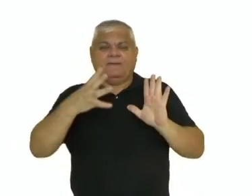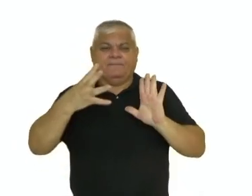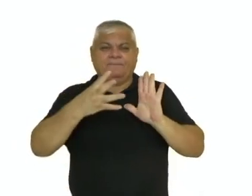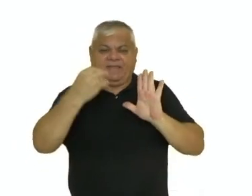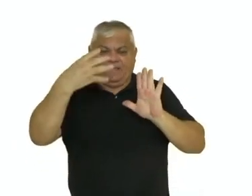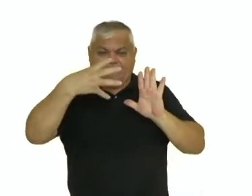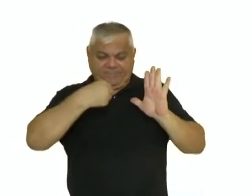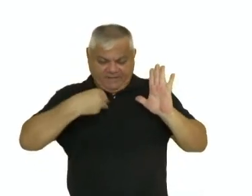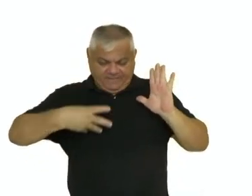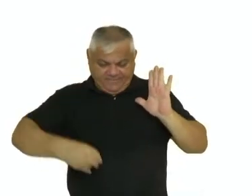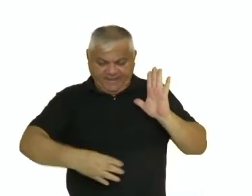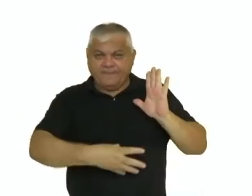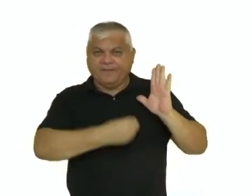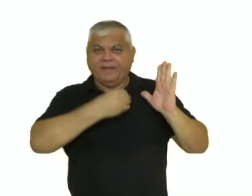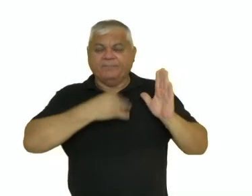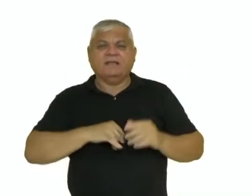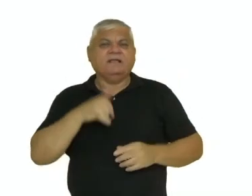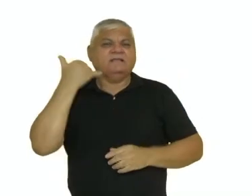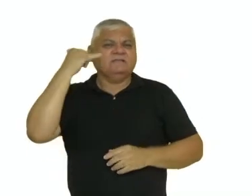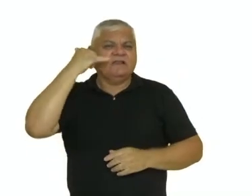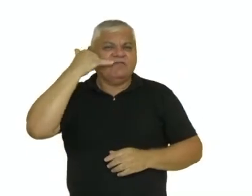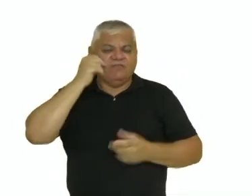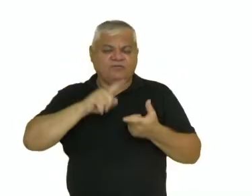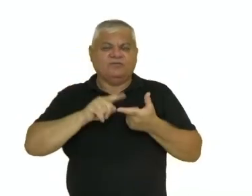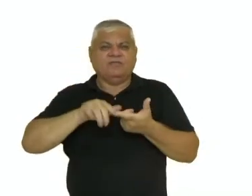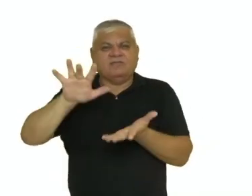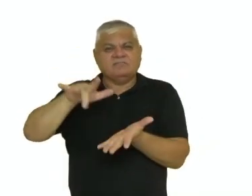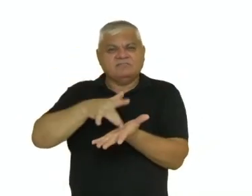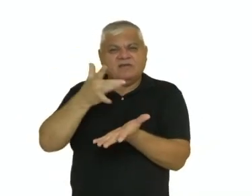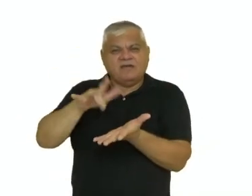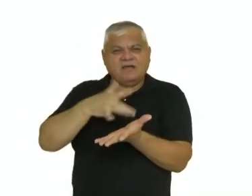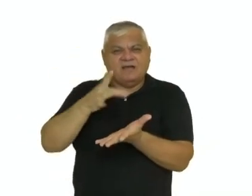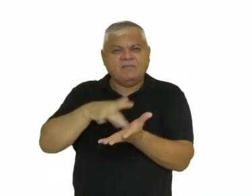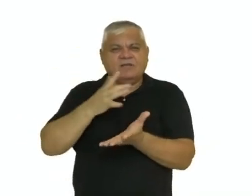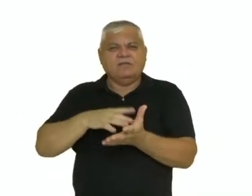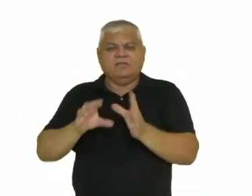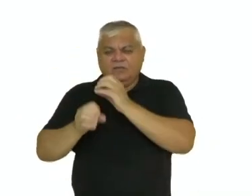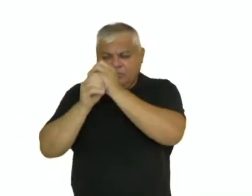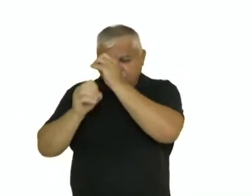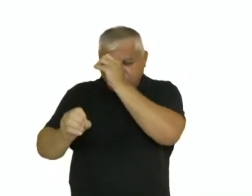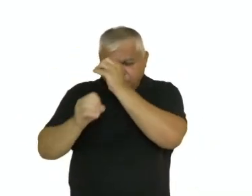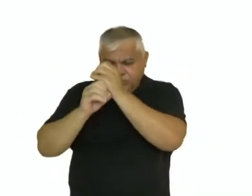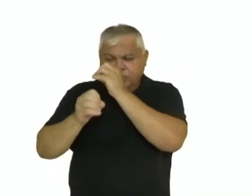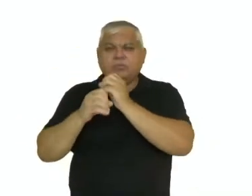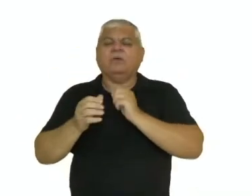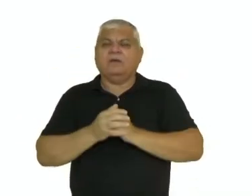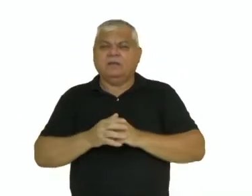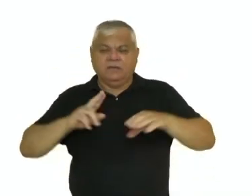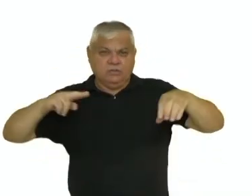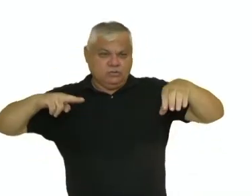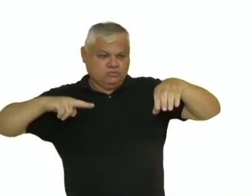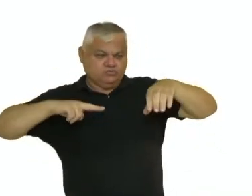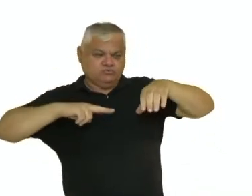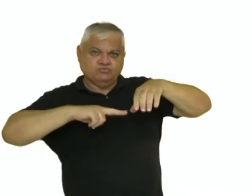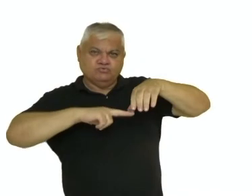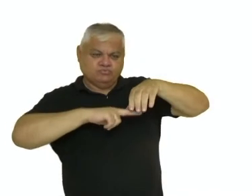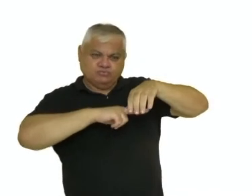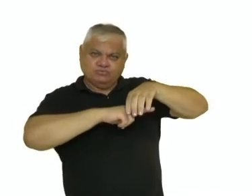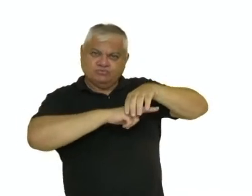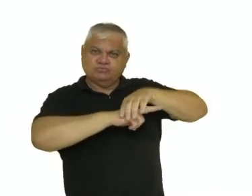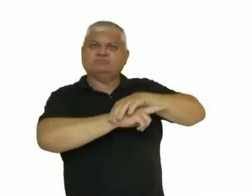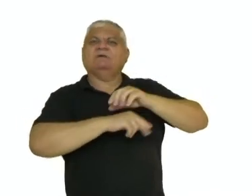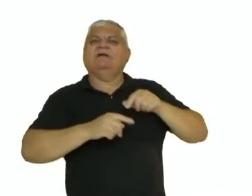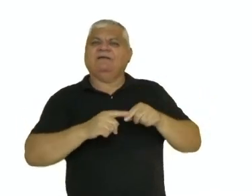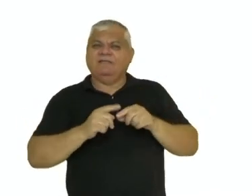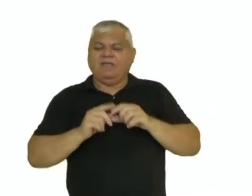os smartphones, tablets, microscópicos de tubelamento, tomografia, ressonância magnética,